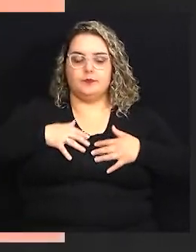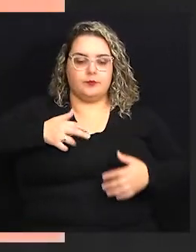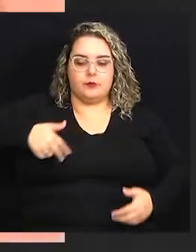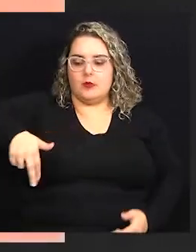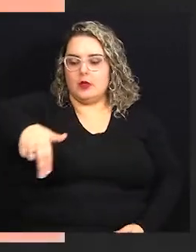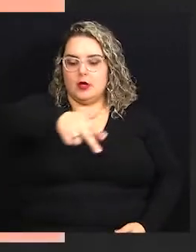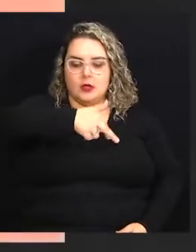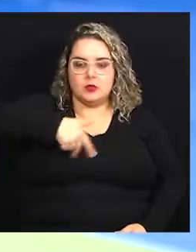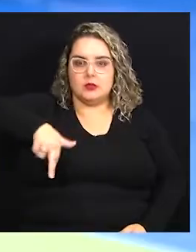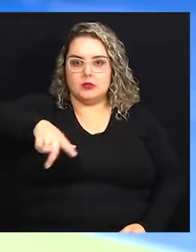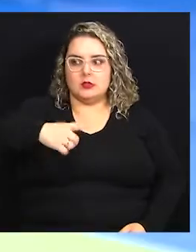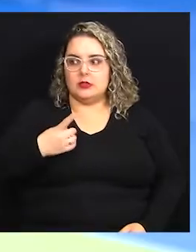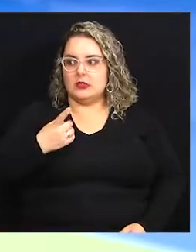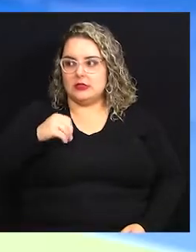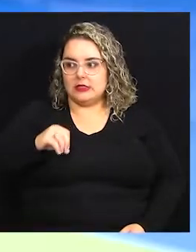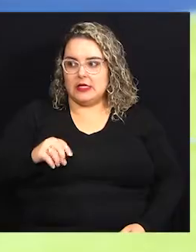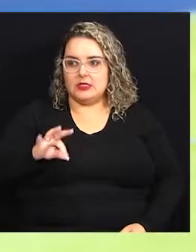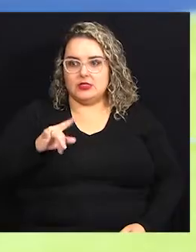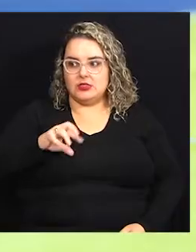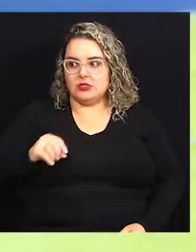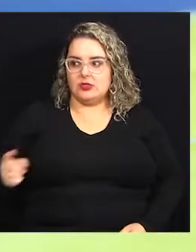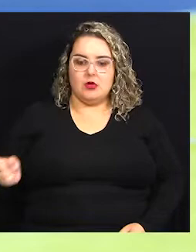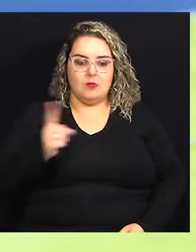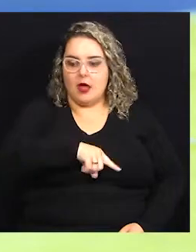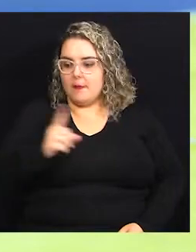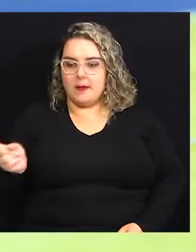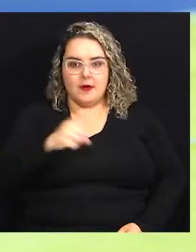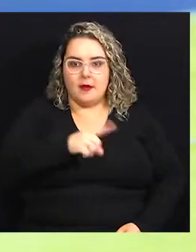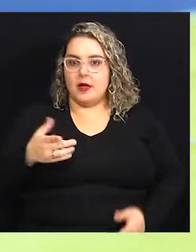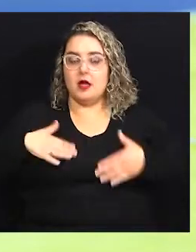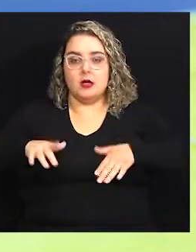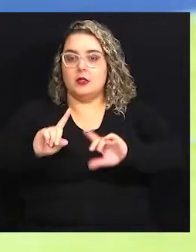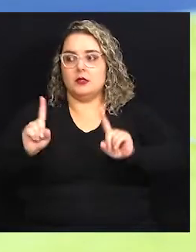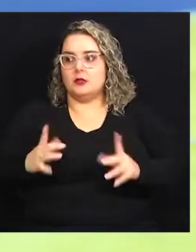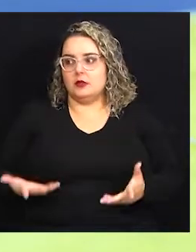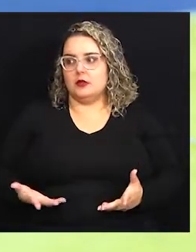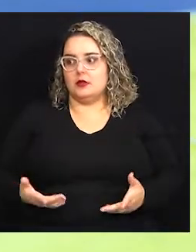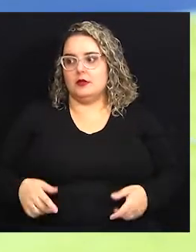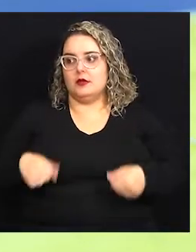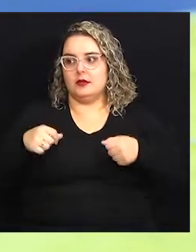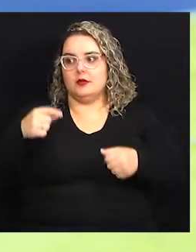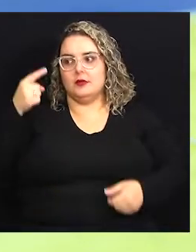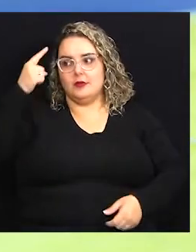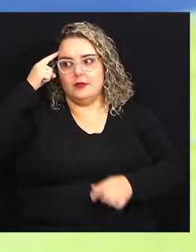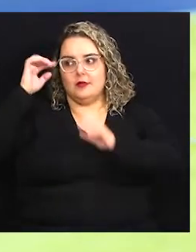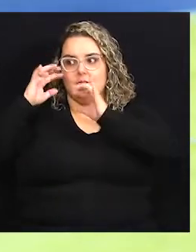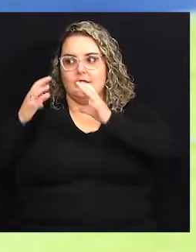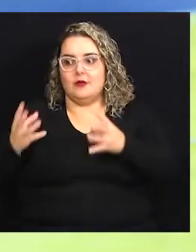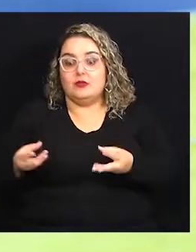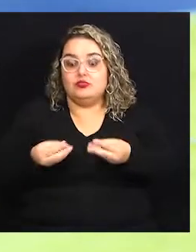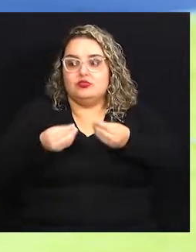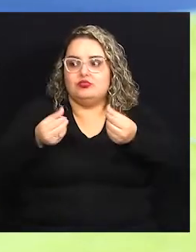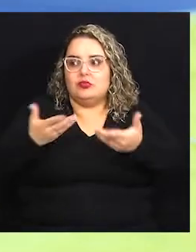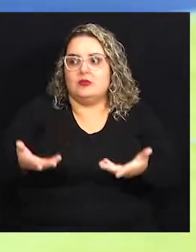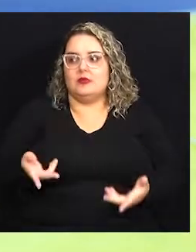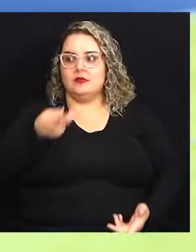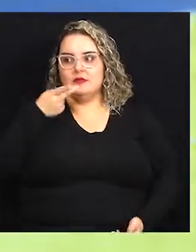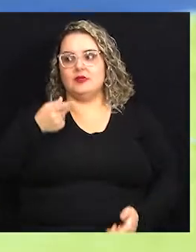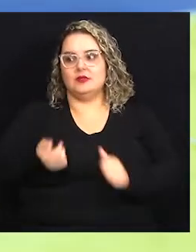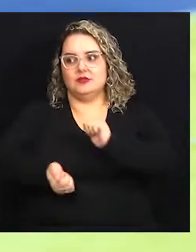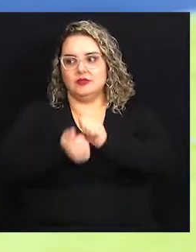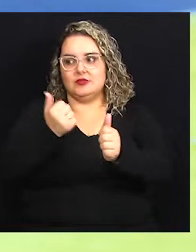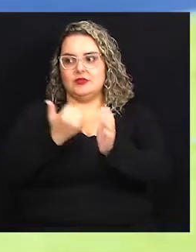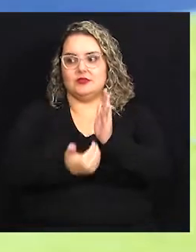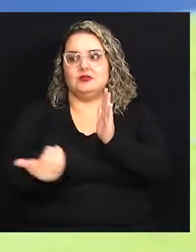quadra, 10 tiros, indo e voltando, sem parar para descansar. E precisa ter o raciocínio apurado, porque a gente está falando de um esporte de